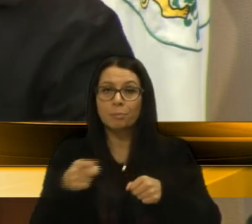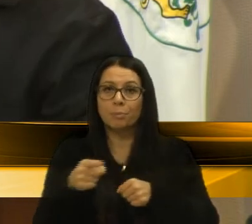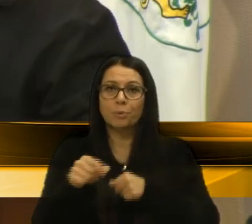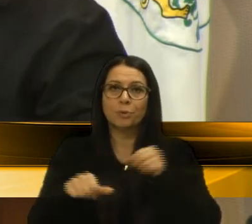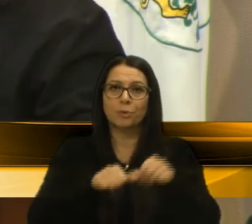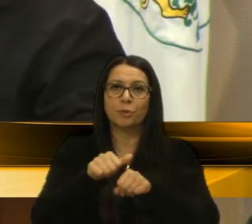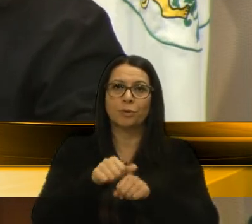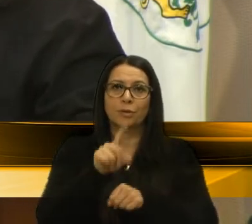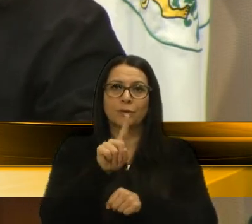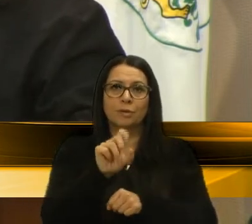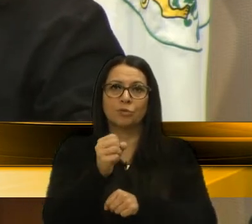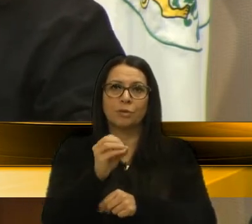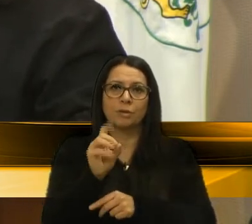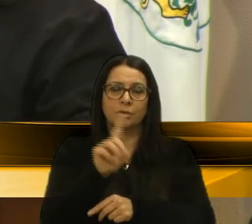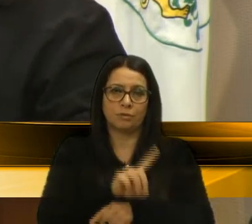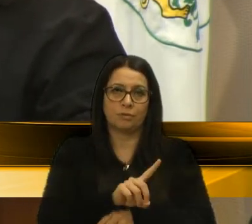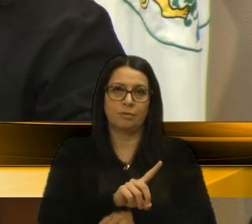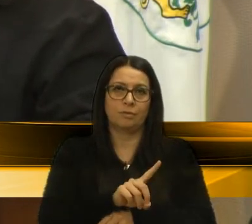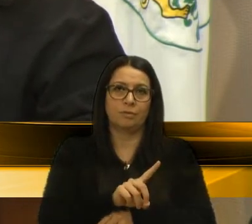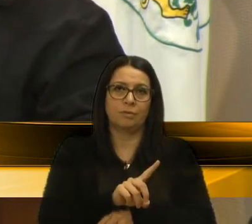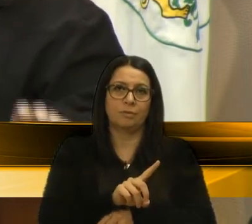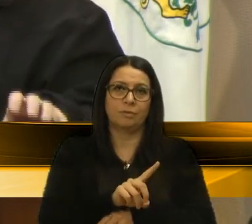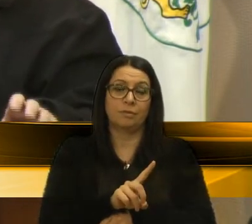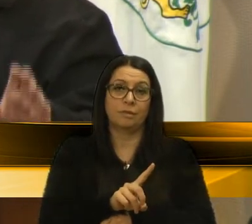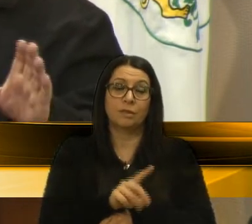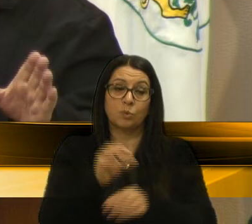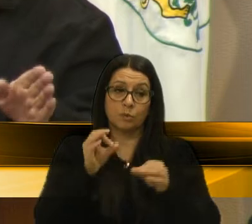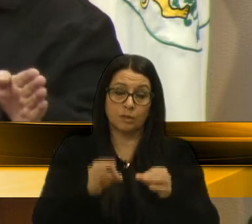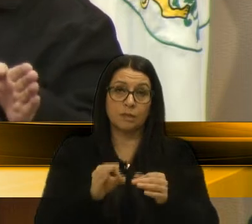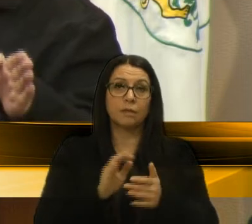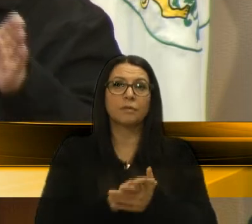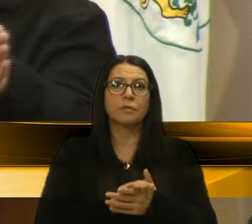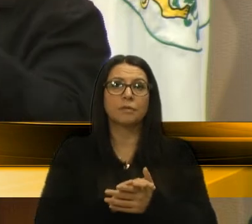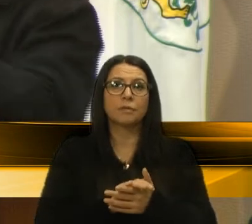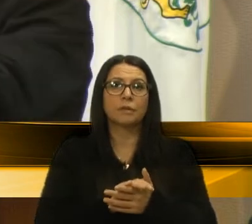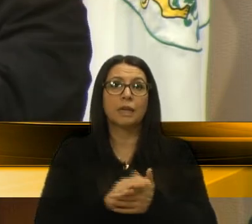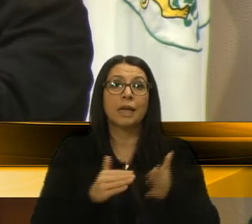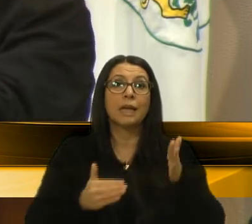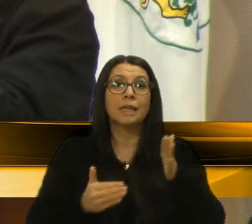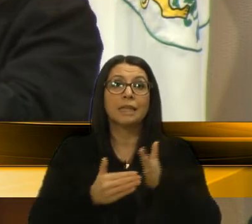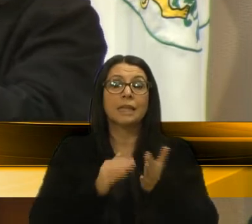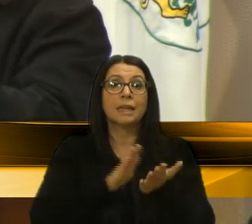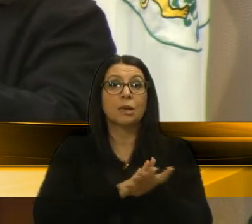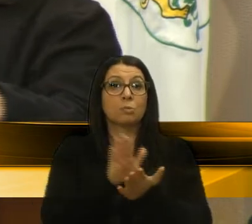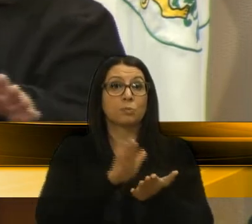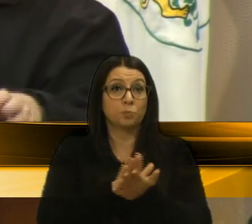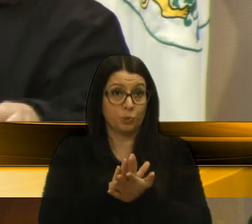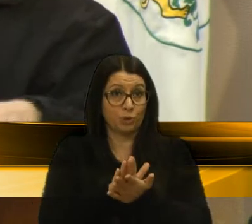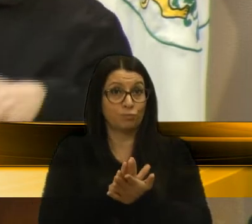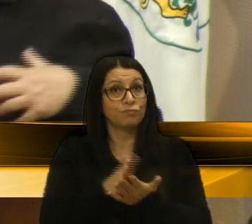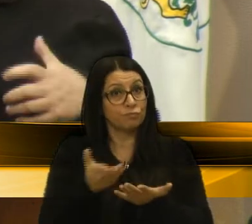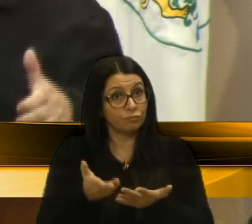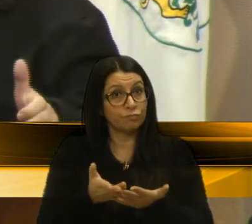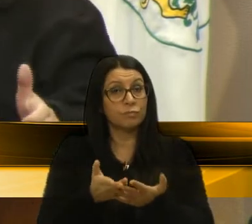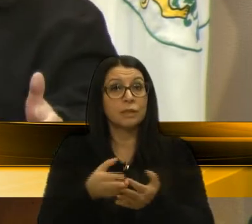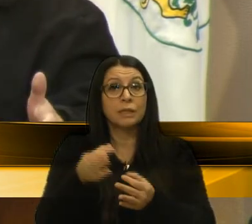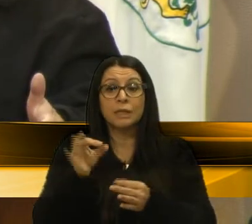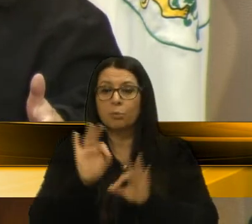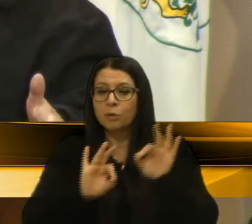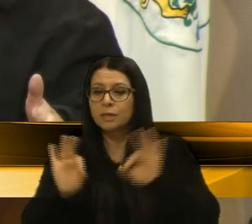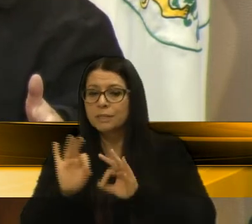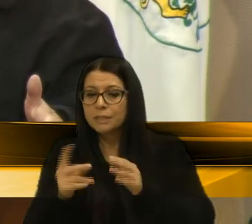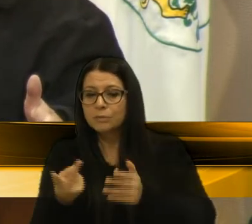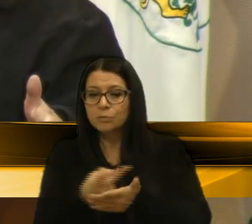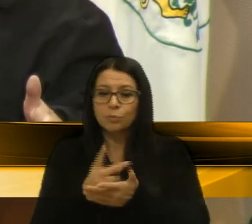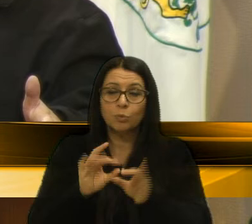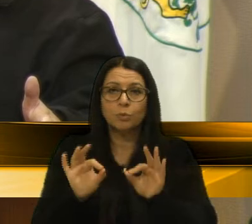de 180 dias, que o correto é até a publicação. Então, é uma correção que